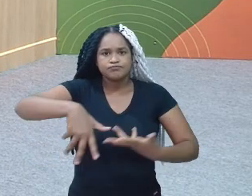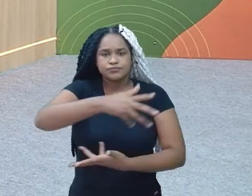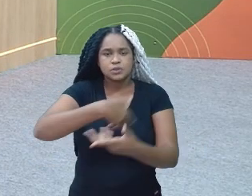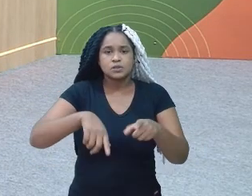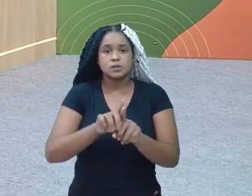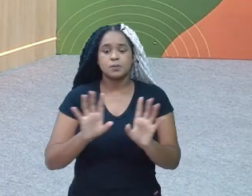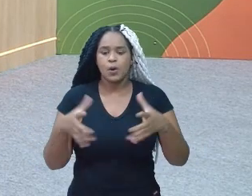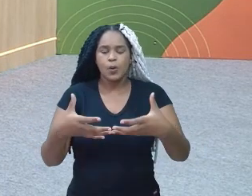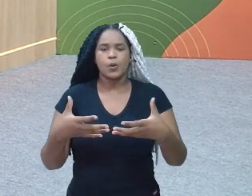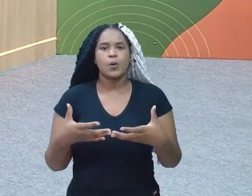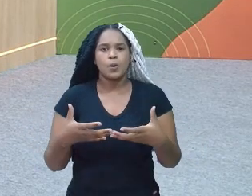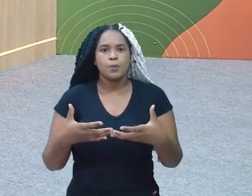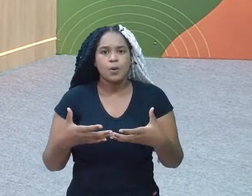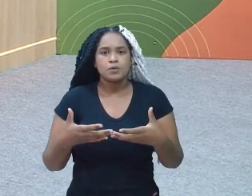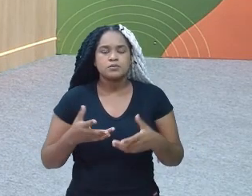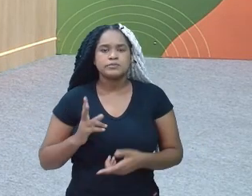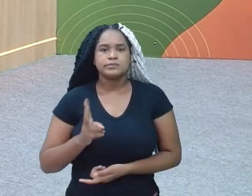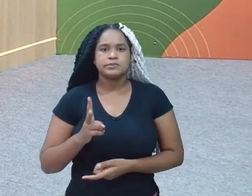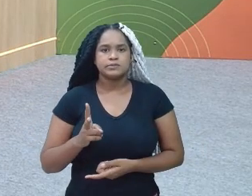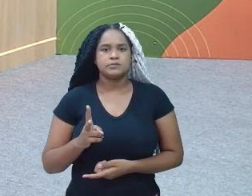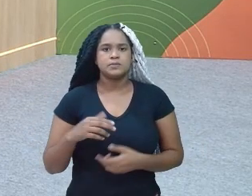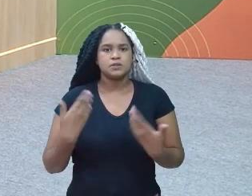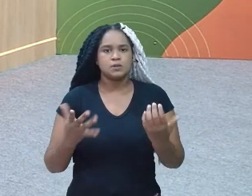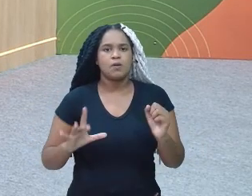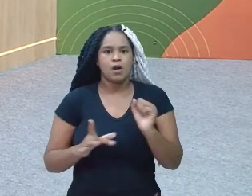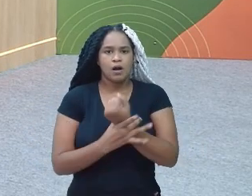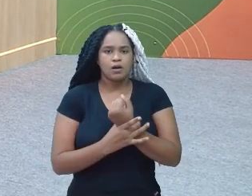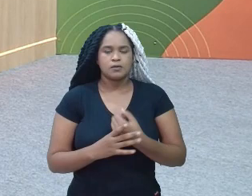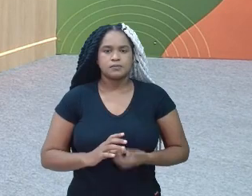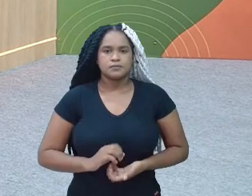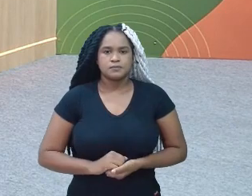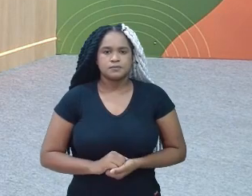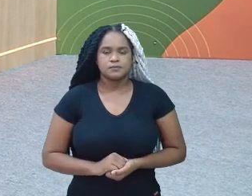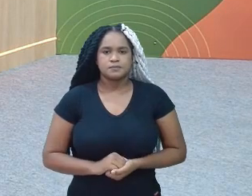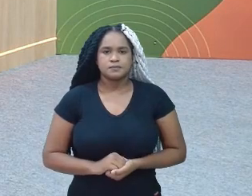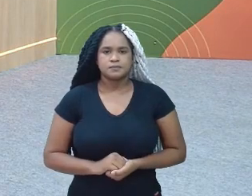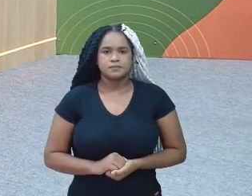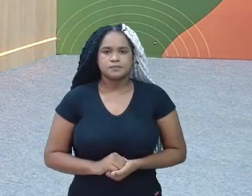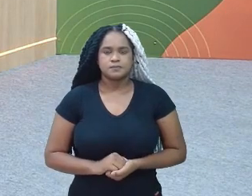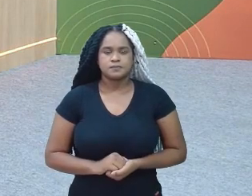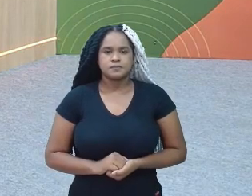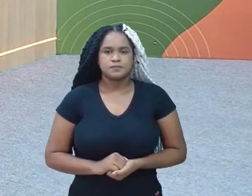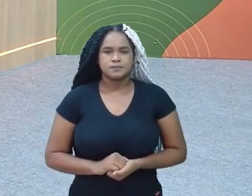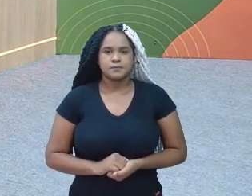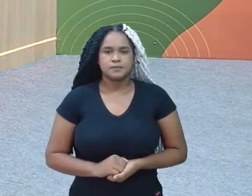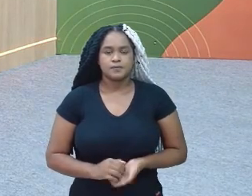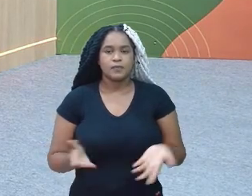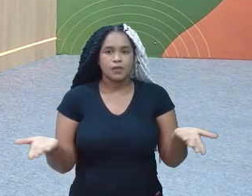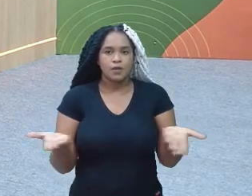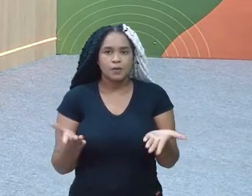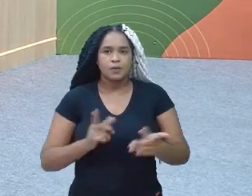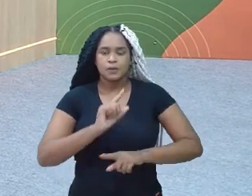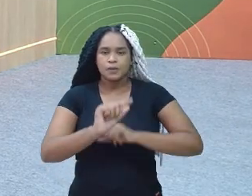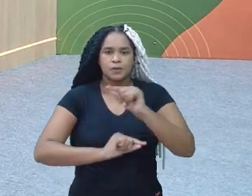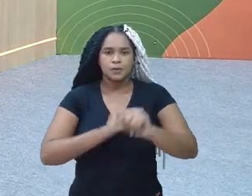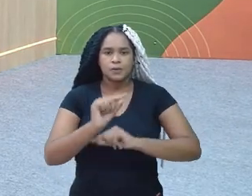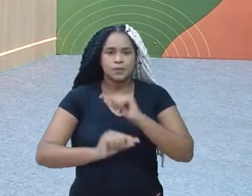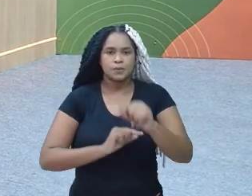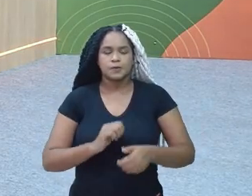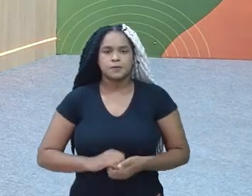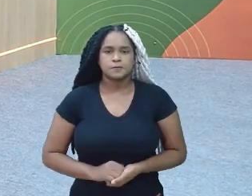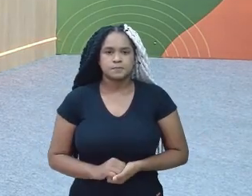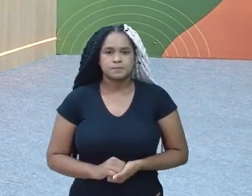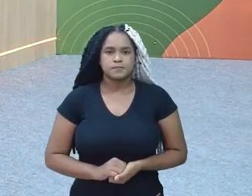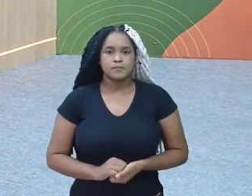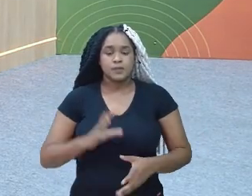equipe, então essa permanência é garantida. Agora temos também,